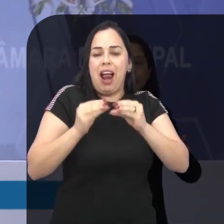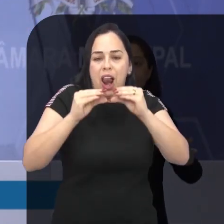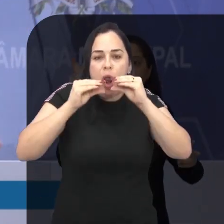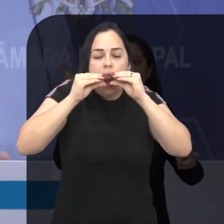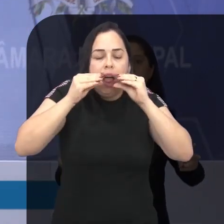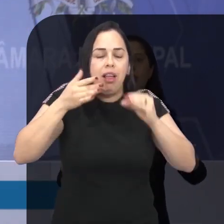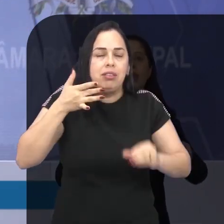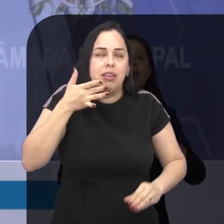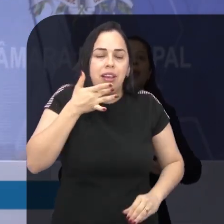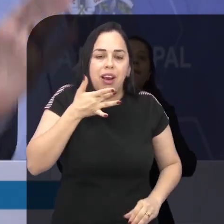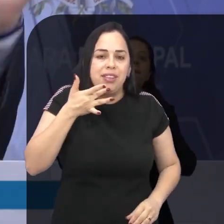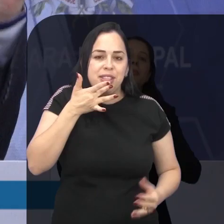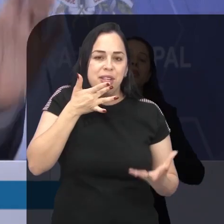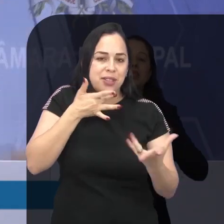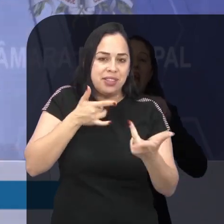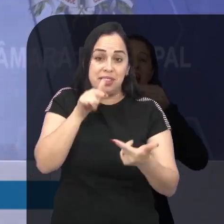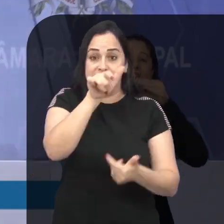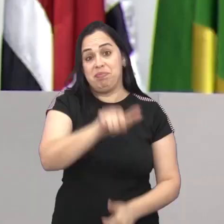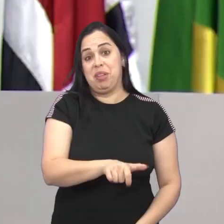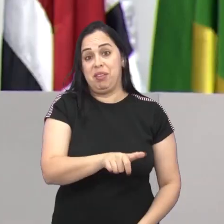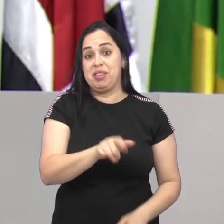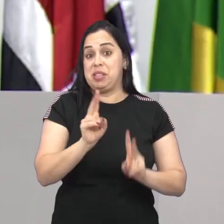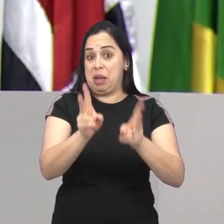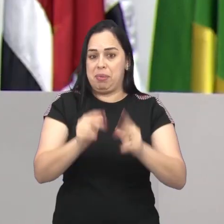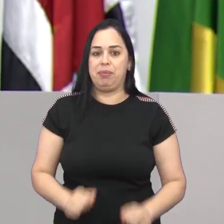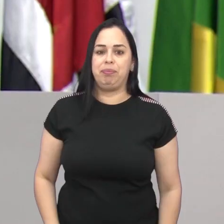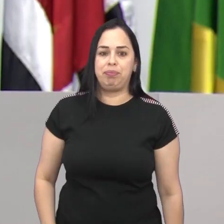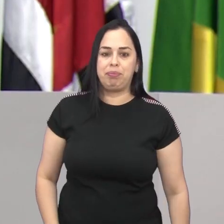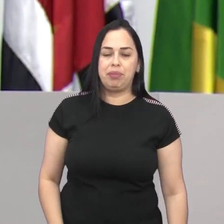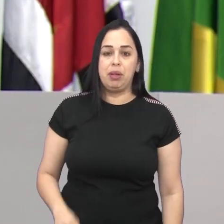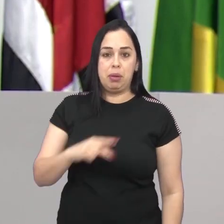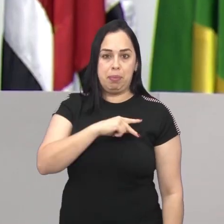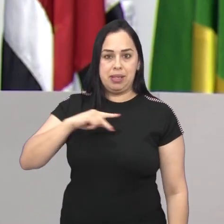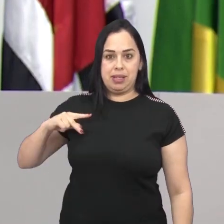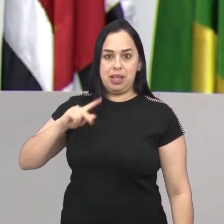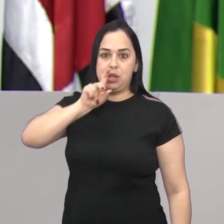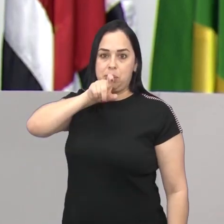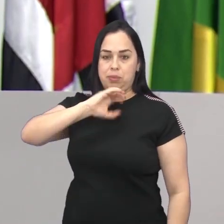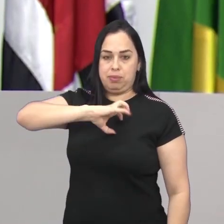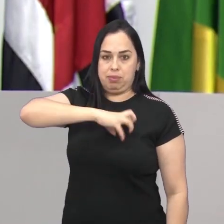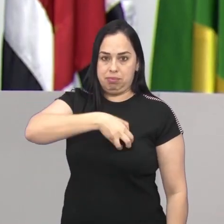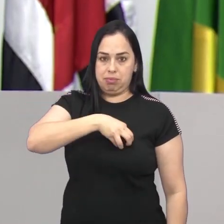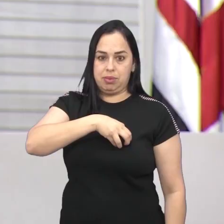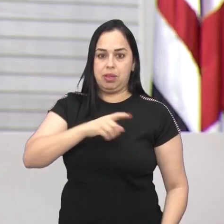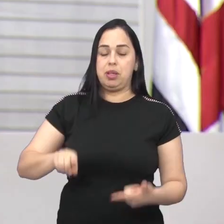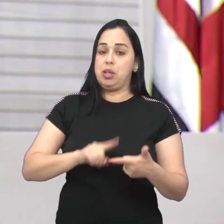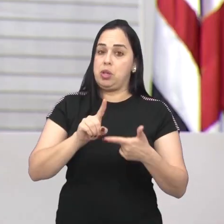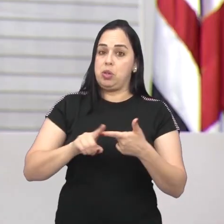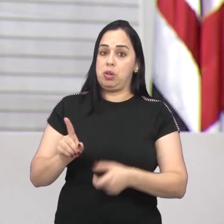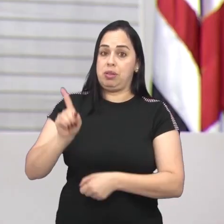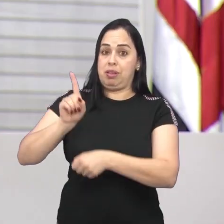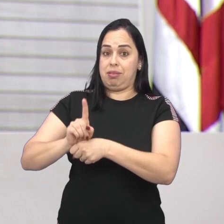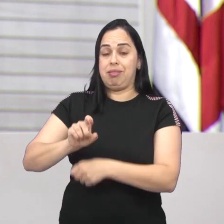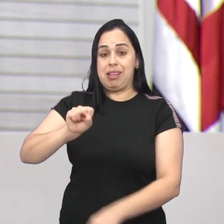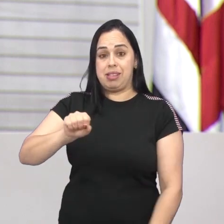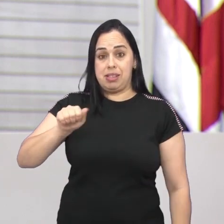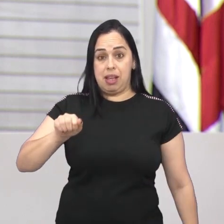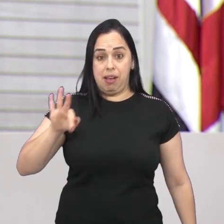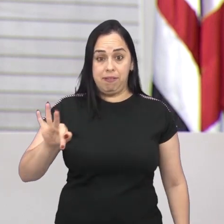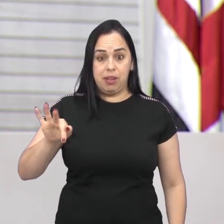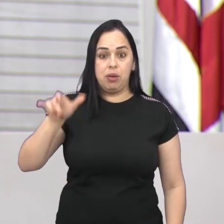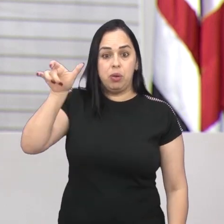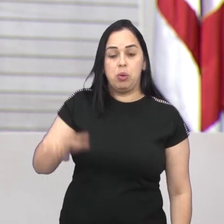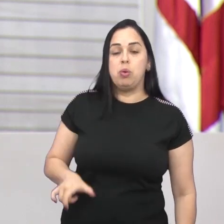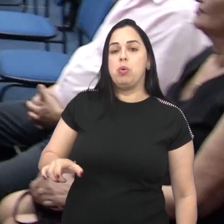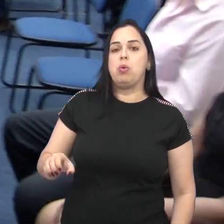lanche maravilhoso, foi o Fernando. O presidente do São José Esporte Clube, Celso Monteiro, e o gestor da SAF do clube,